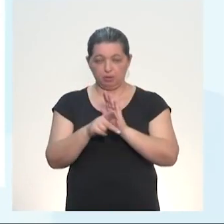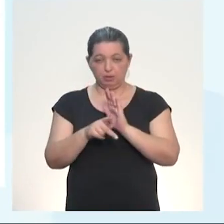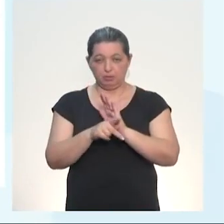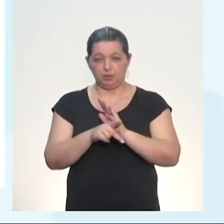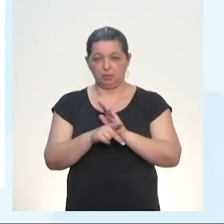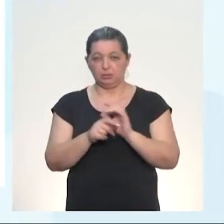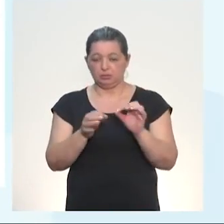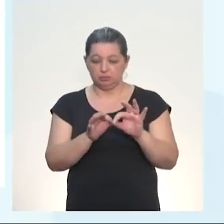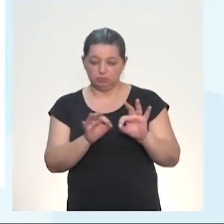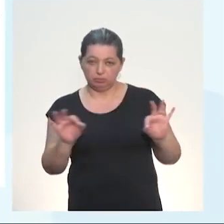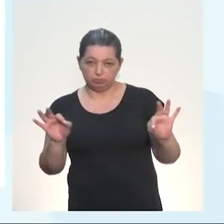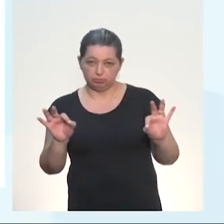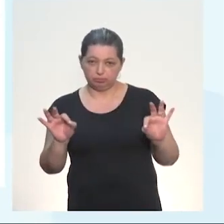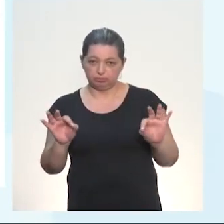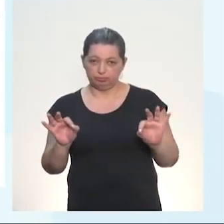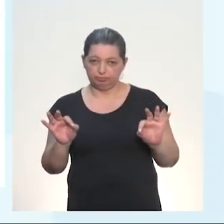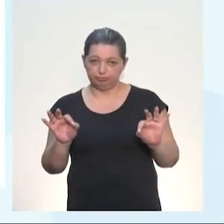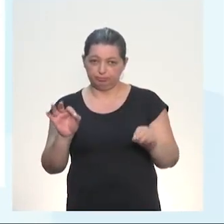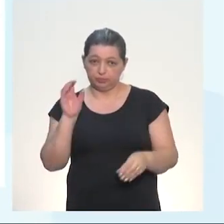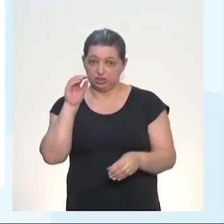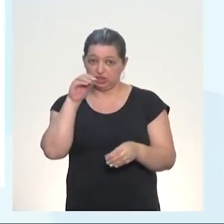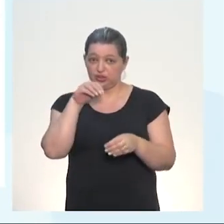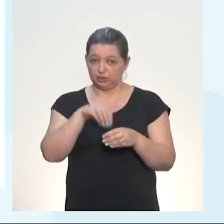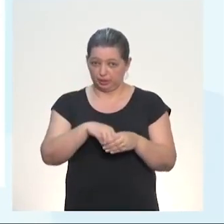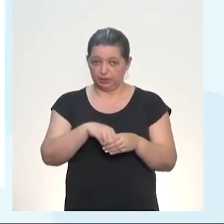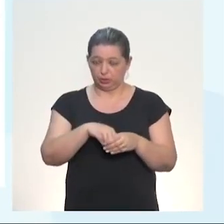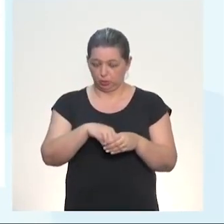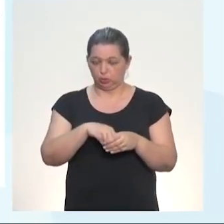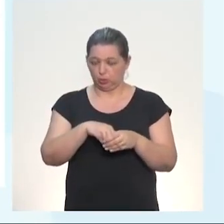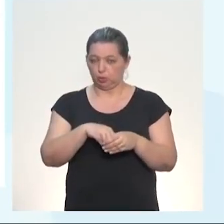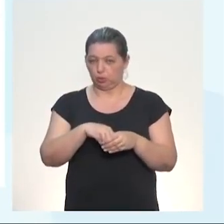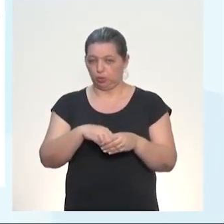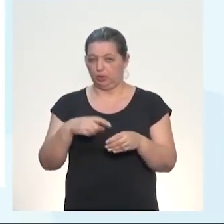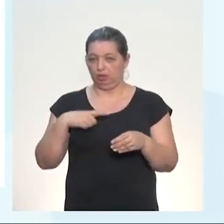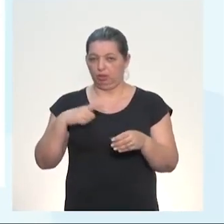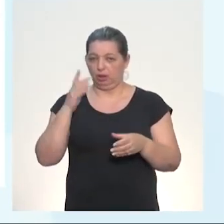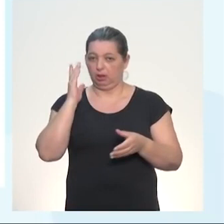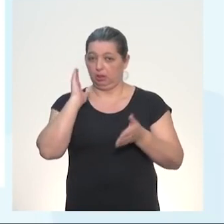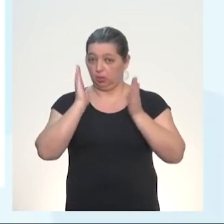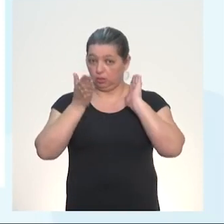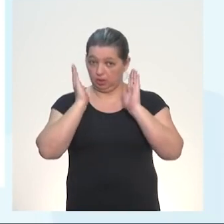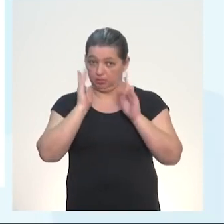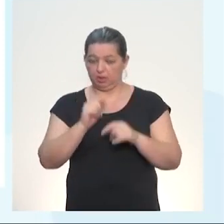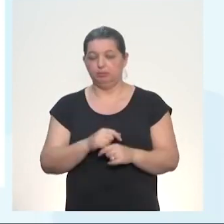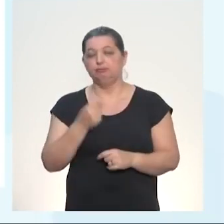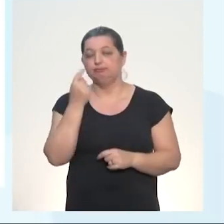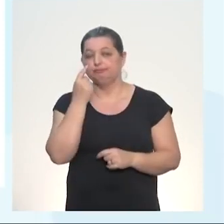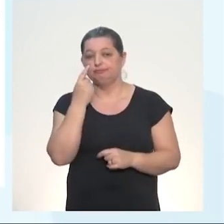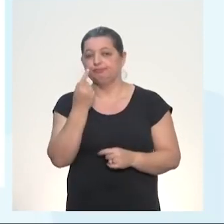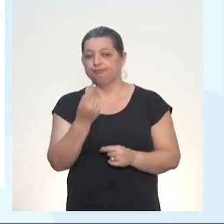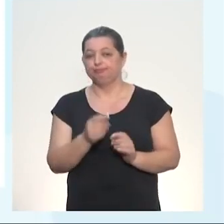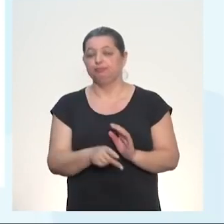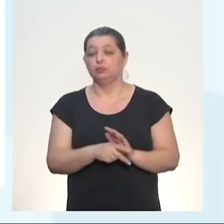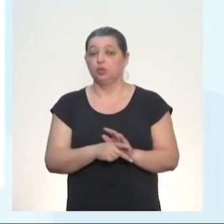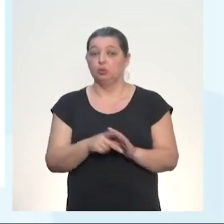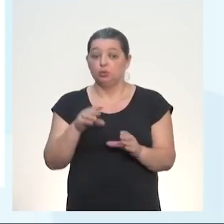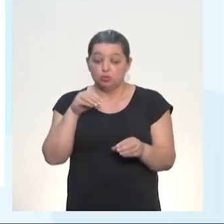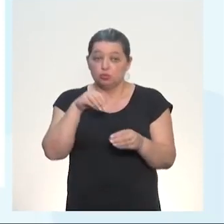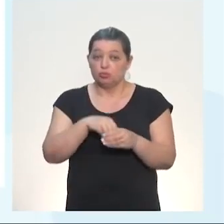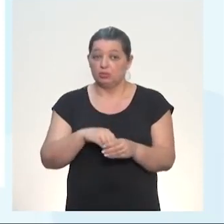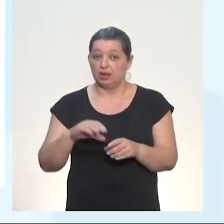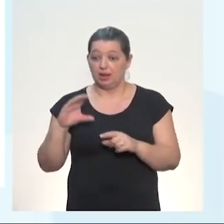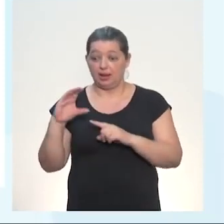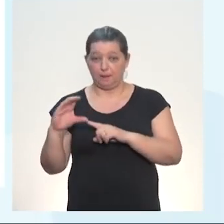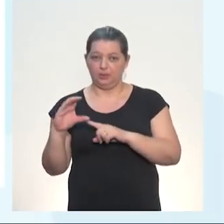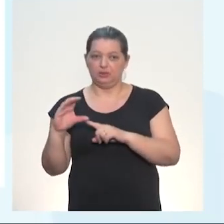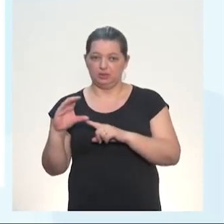capacidade do baú deste caminhão, claro que essas medidas que estão aparecendo aí para vocês são as medidas internas da figura,